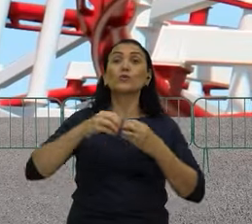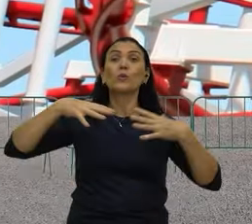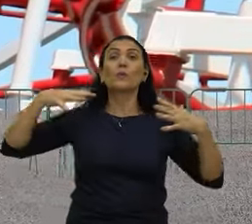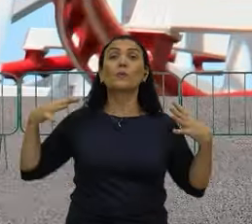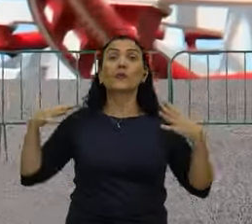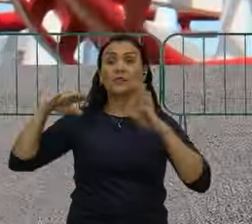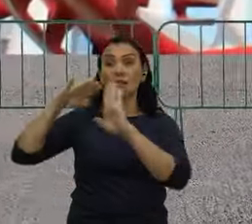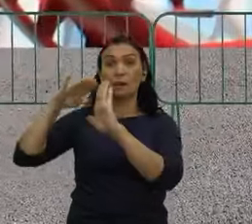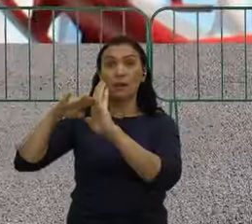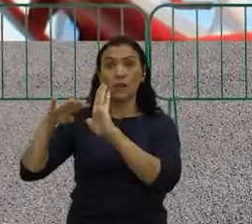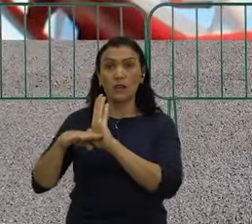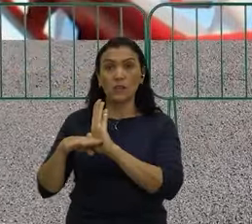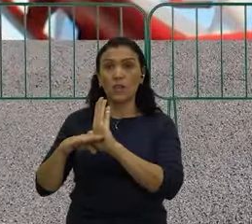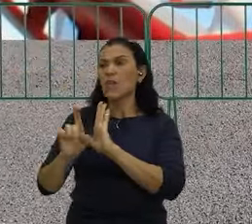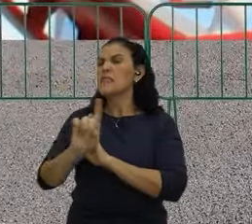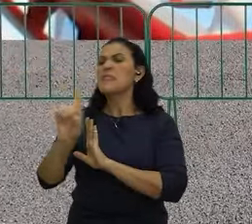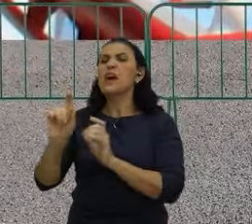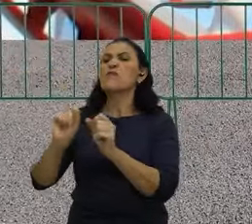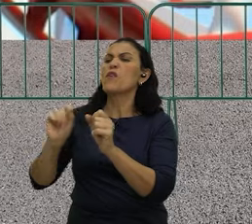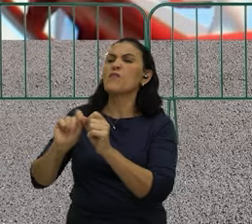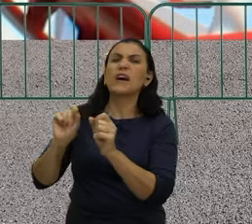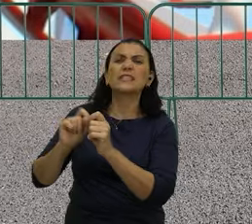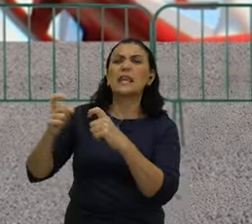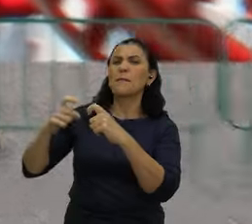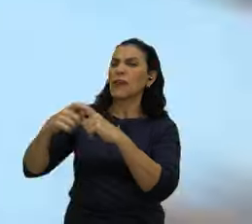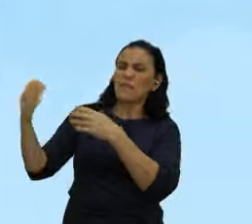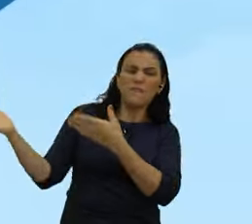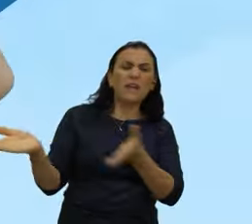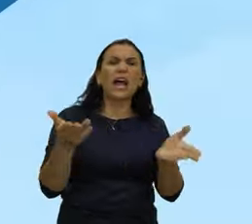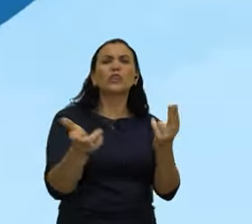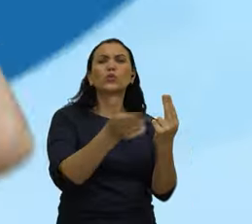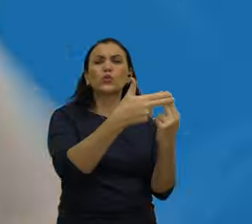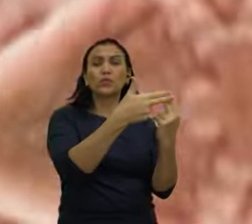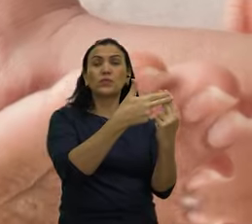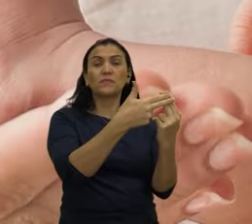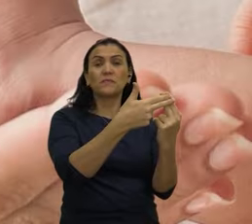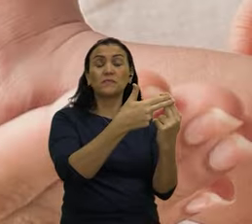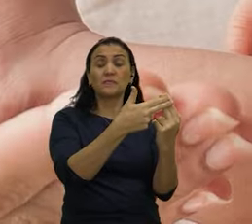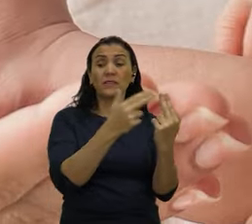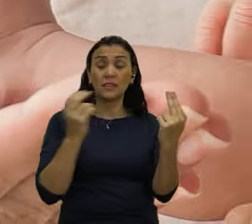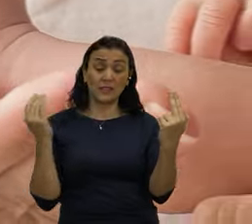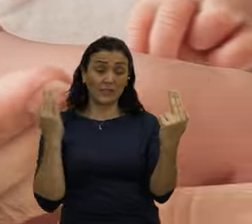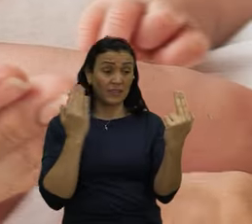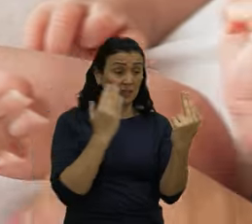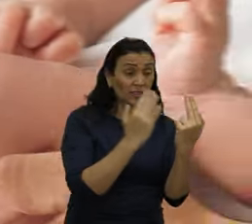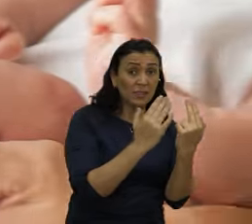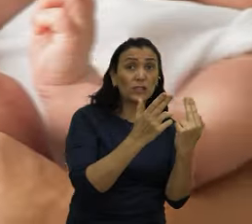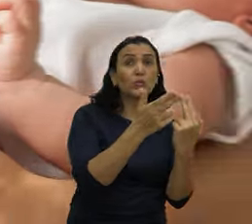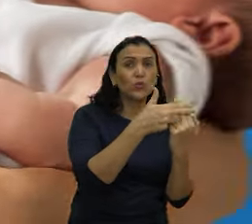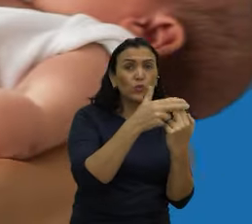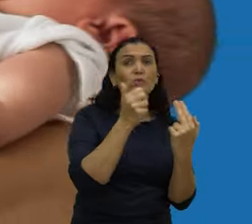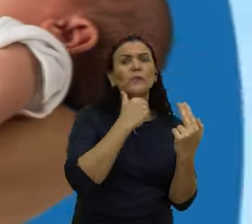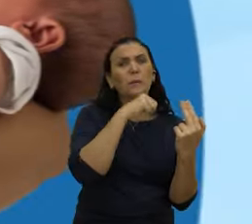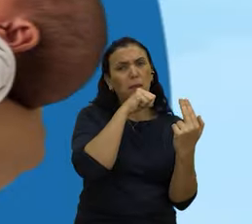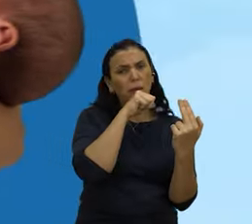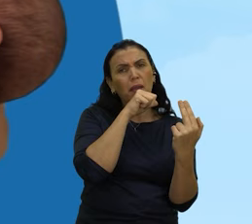surpresa. O plano diz assim, não vou fazer esse procedimento, procure o SUS. O SUS, que é uma mãe, não vai rejeitar ninguém, claro.